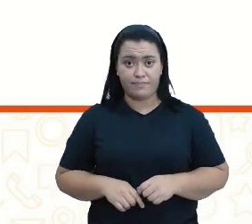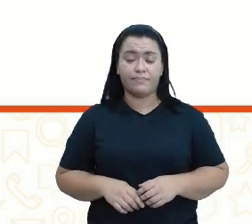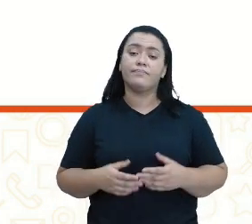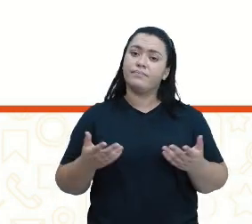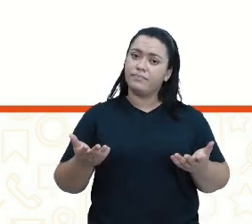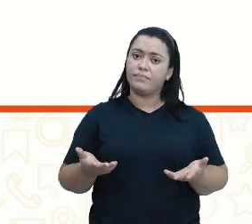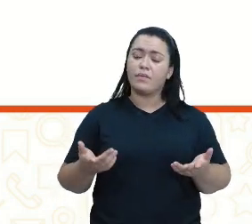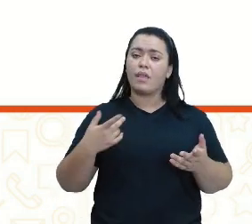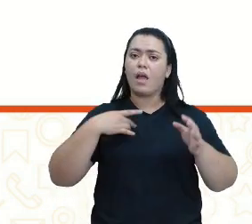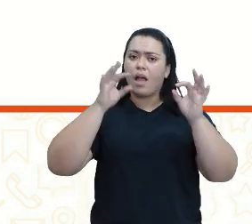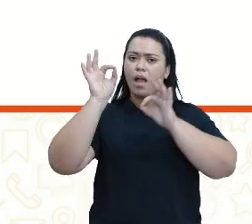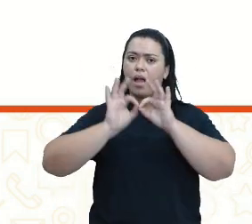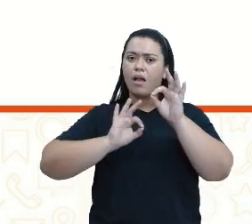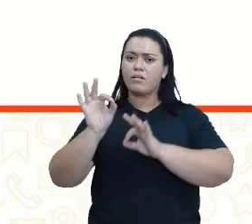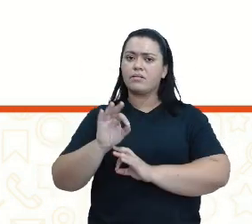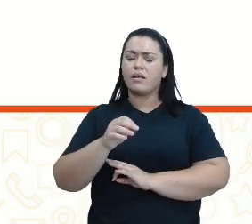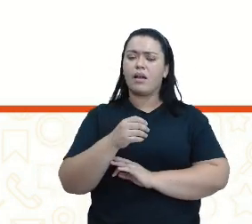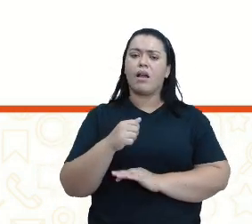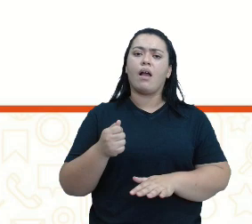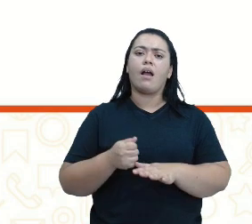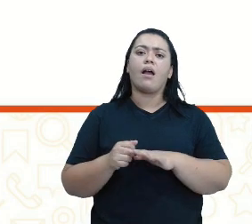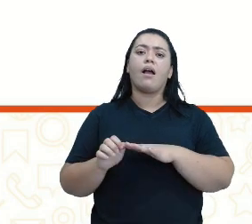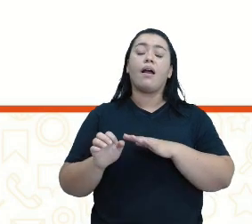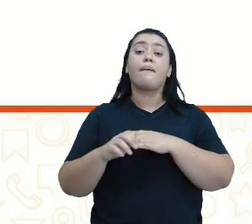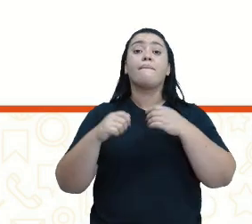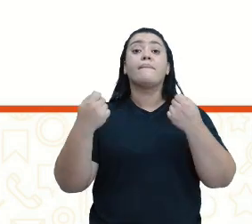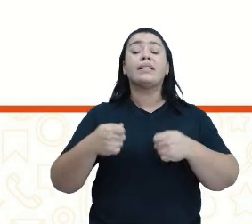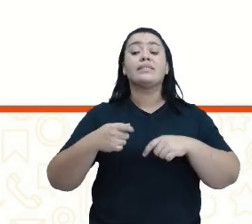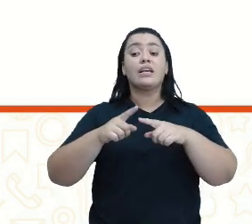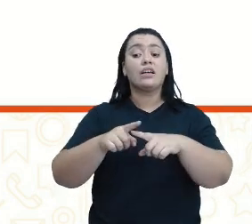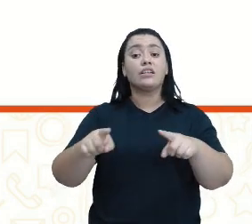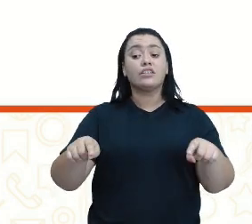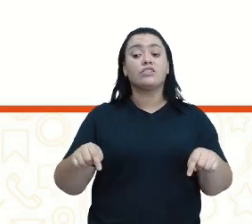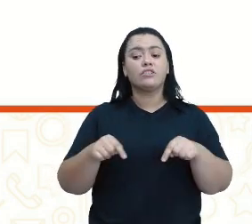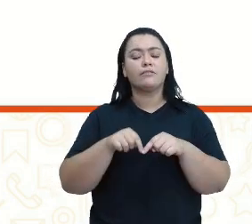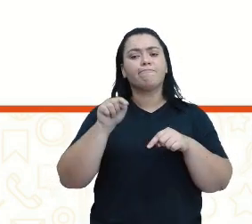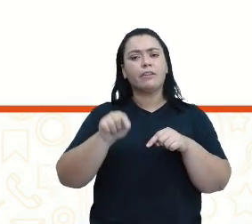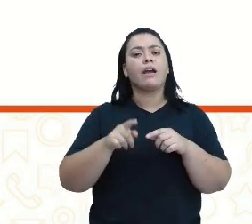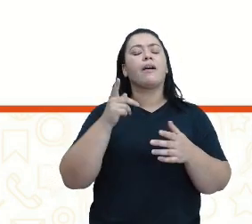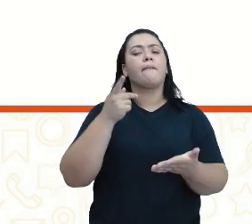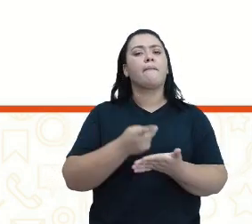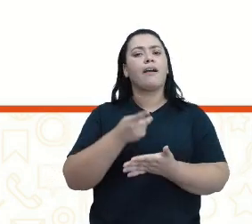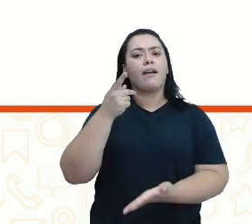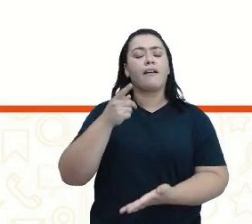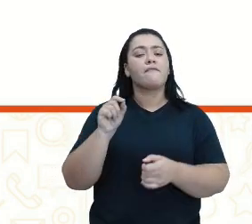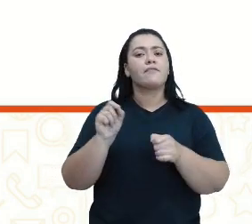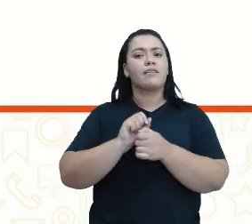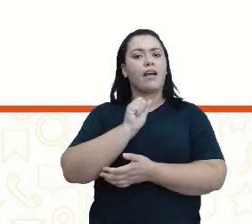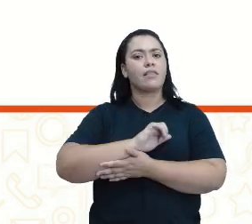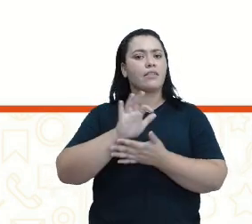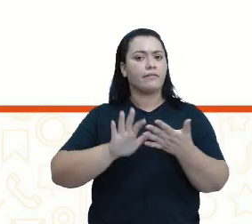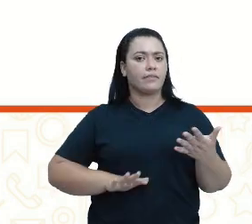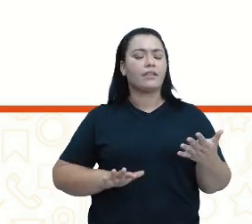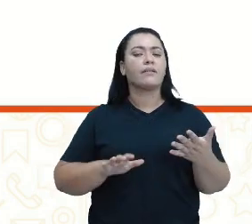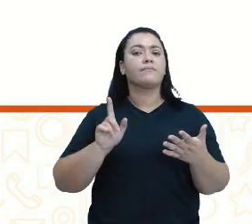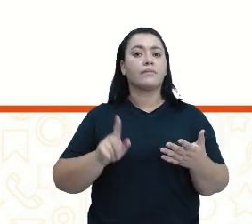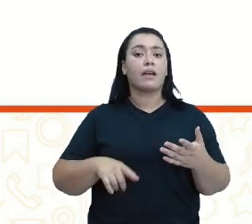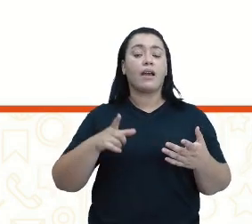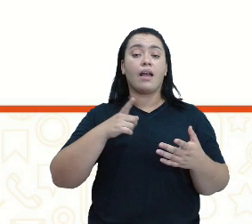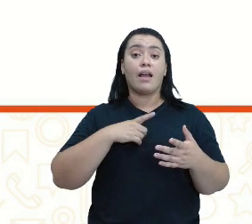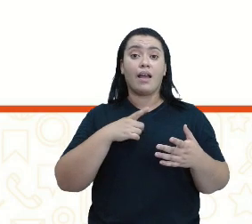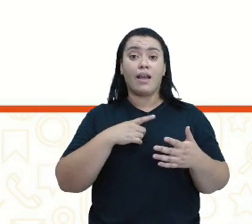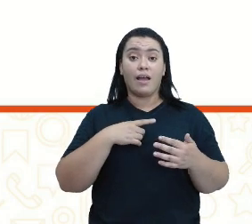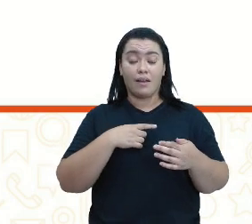Para organizar o AEE, ele precisa de um espaço, que é onde acontece essas atividades na sala de